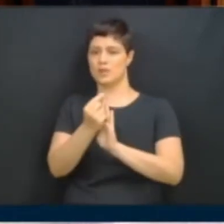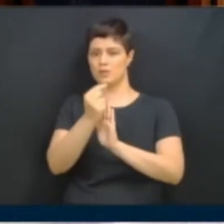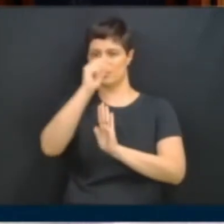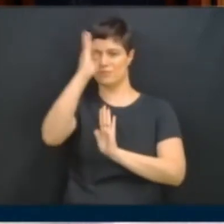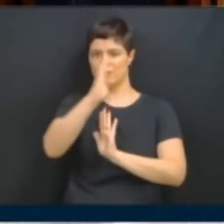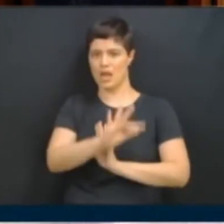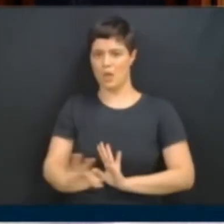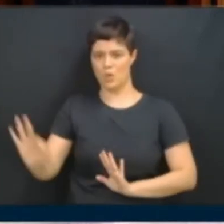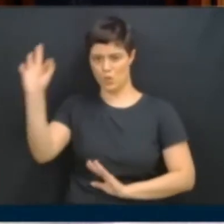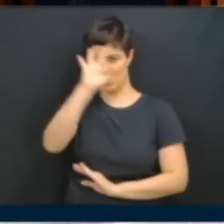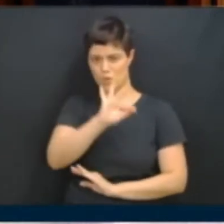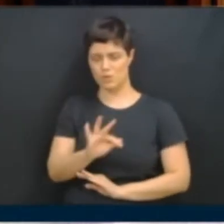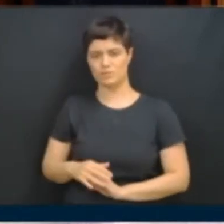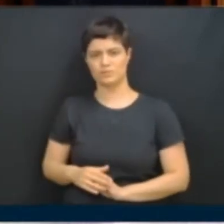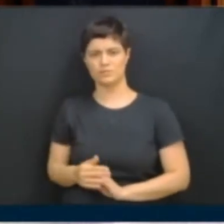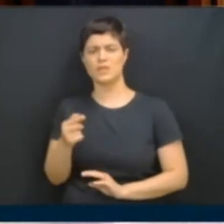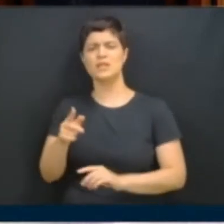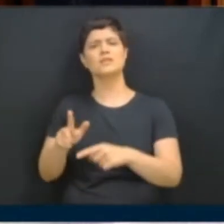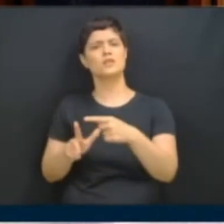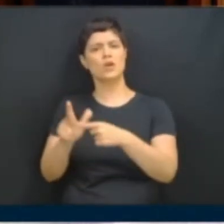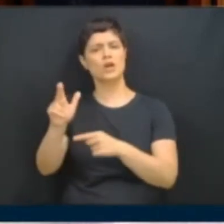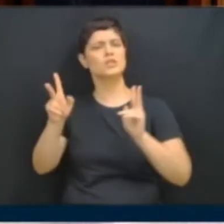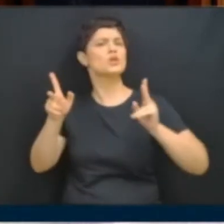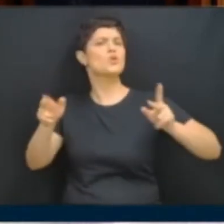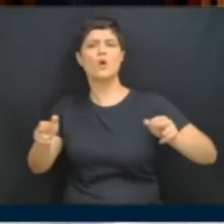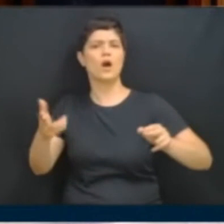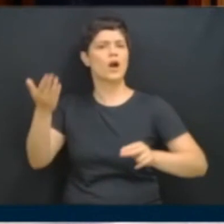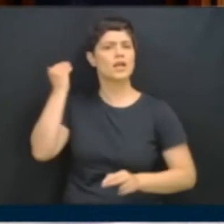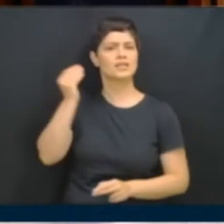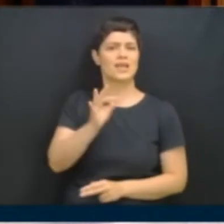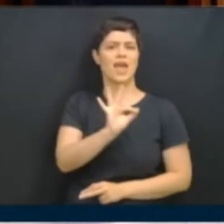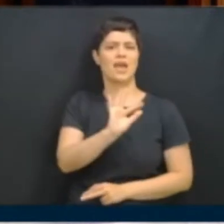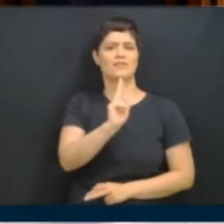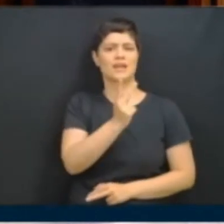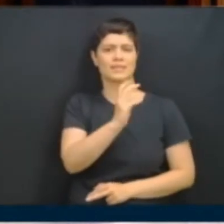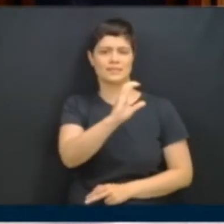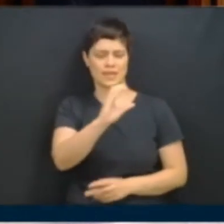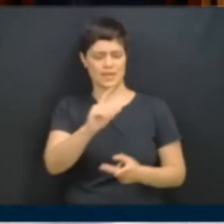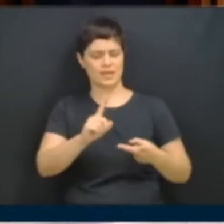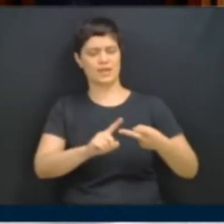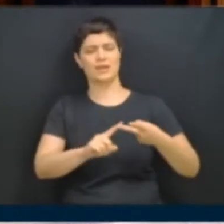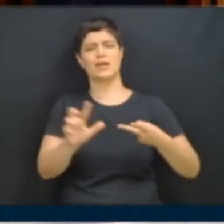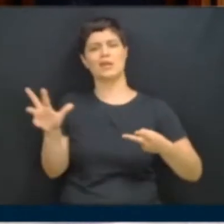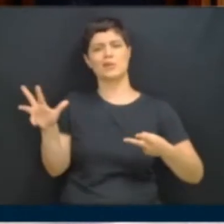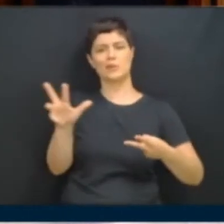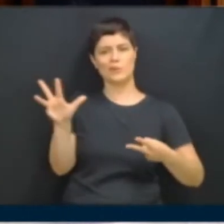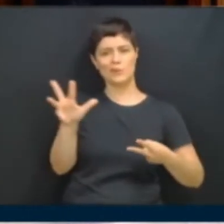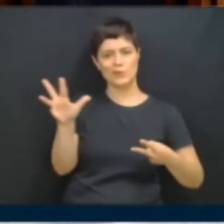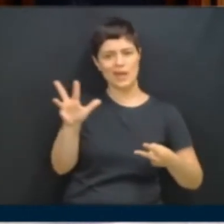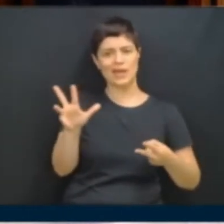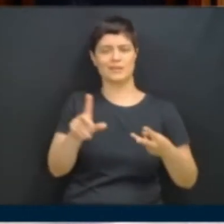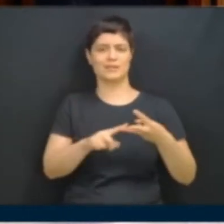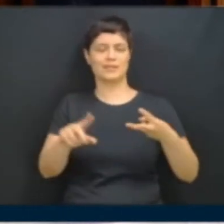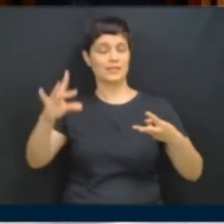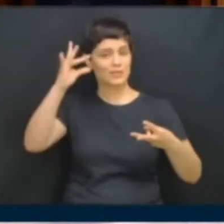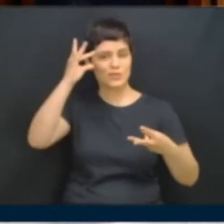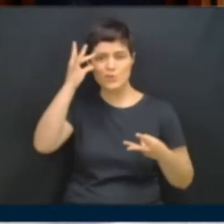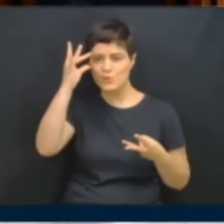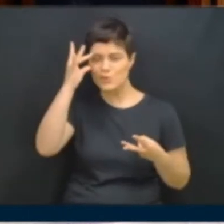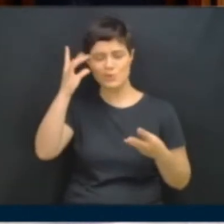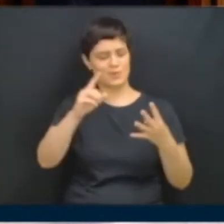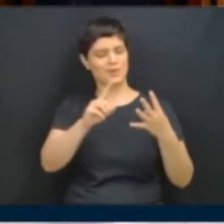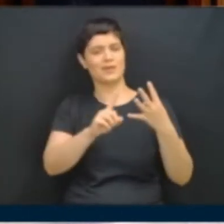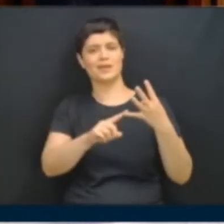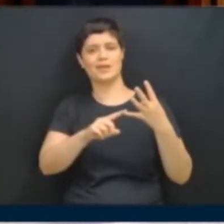esse que foi feito pelo Fernando Henrique, que foi feito pelo Lula, que foi feito pela Dilma, que foi feito